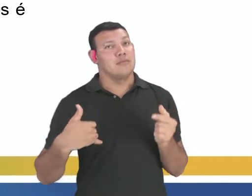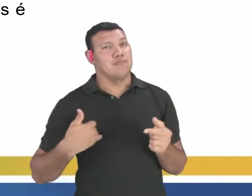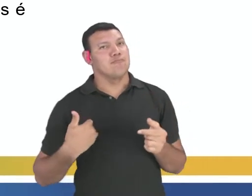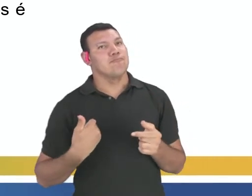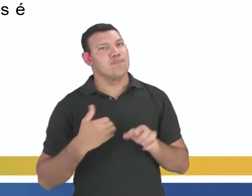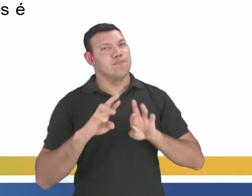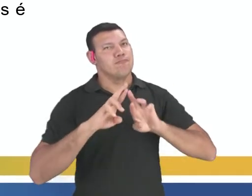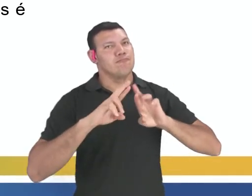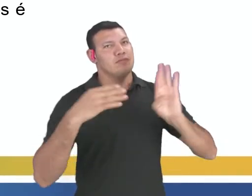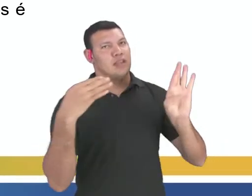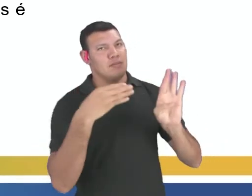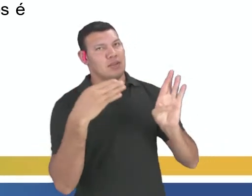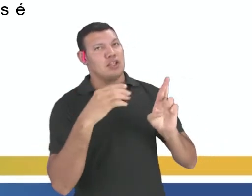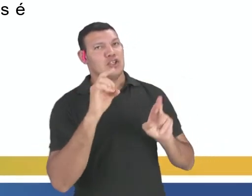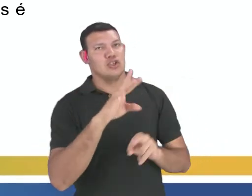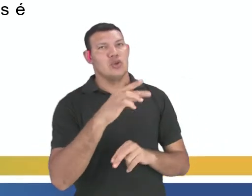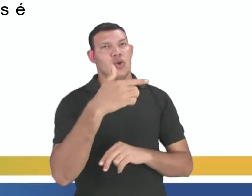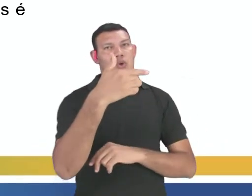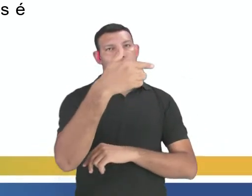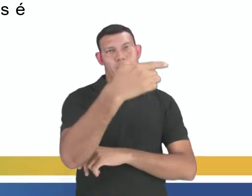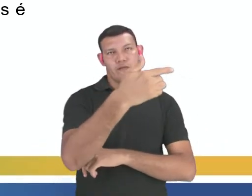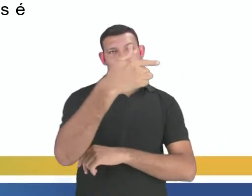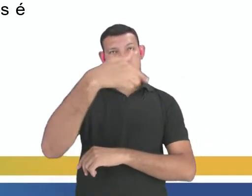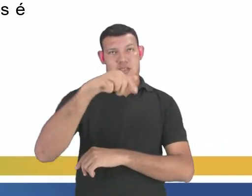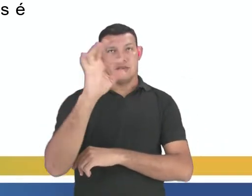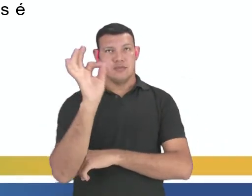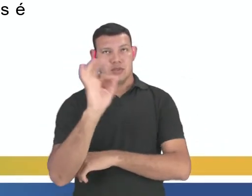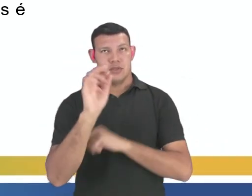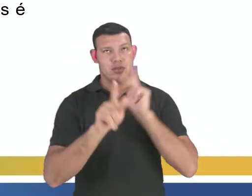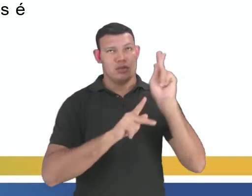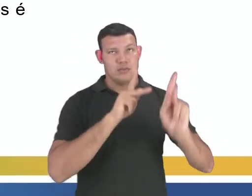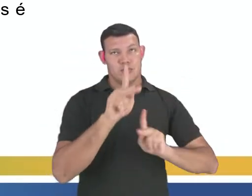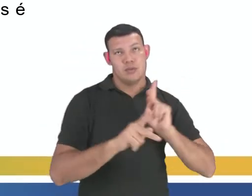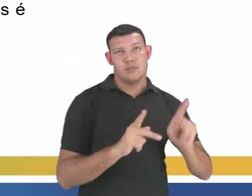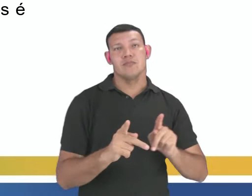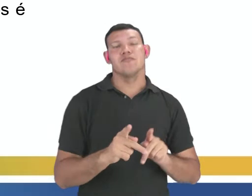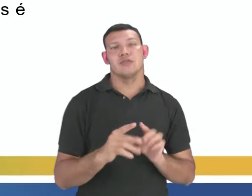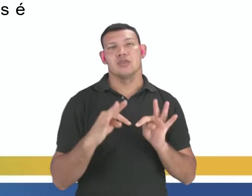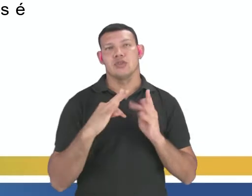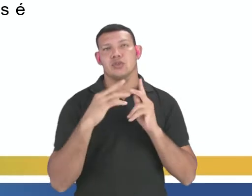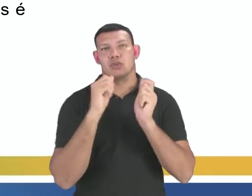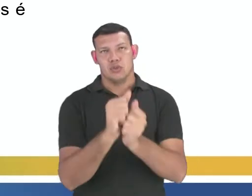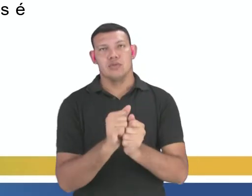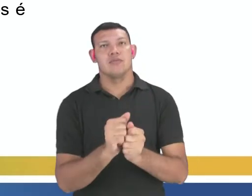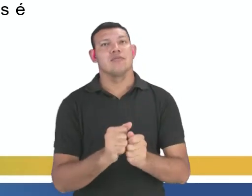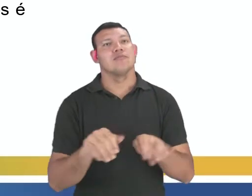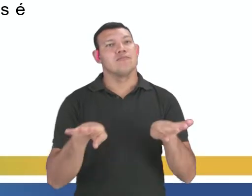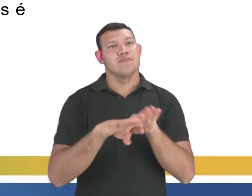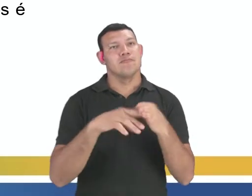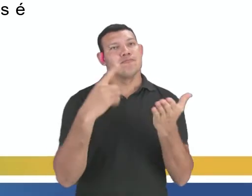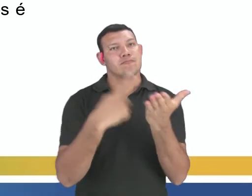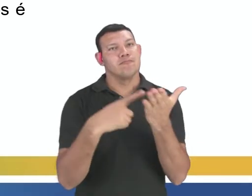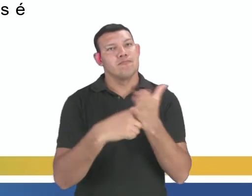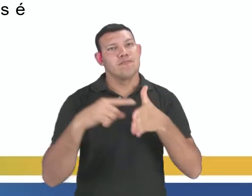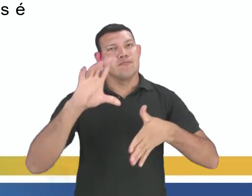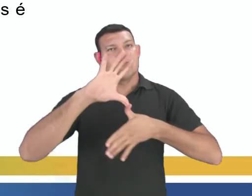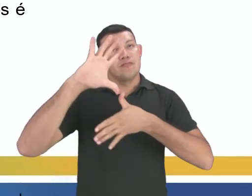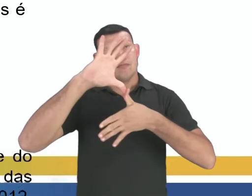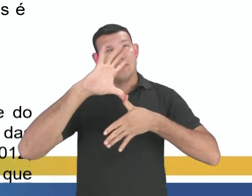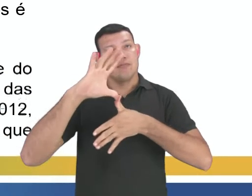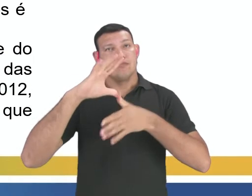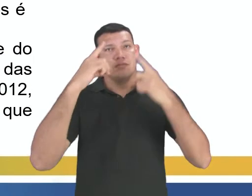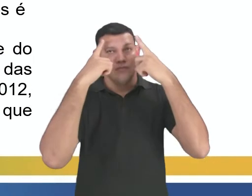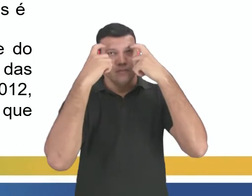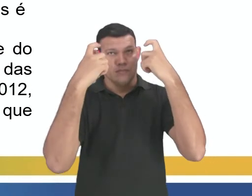com o Mapa da Violência, a incidência de homicídios entre pretos e pardos é quase o triplo de verificada na população